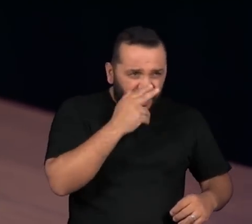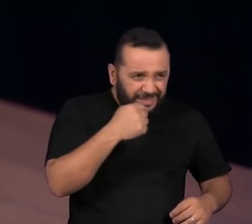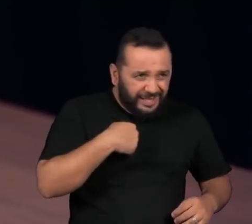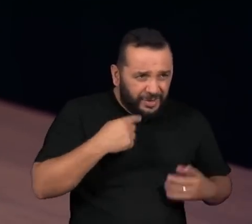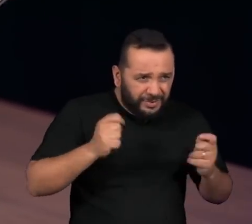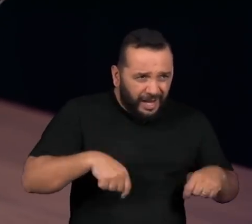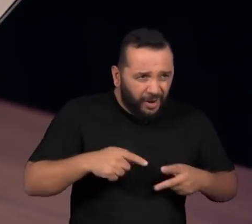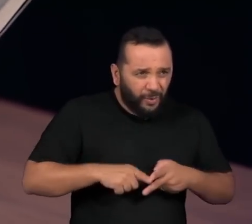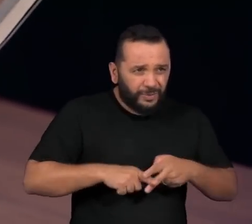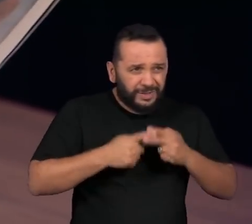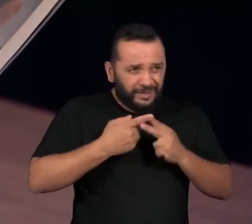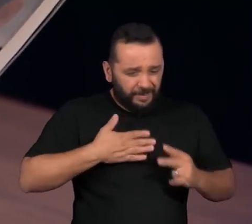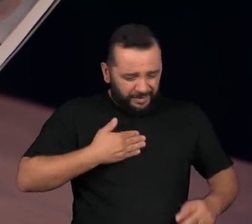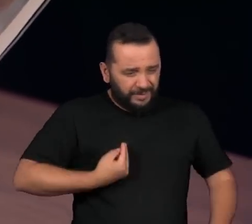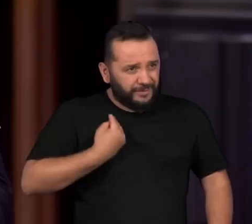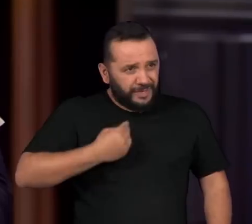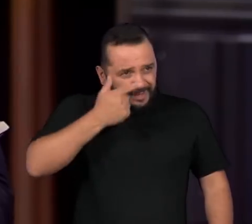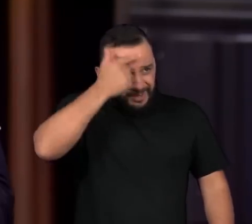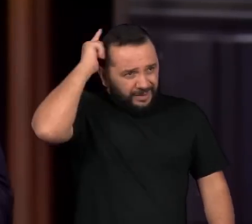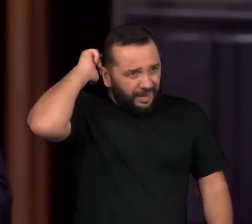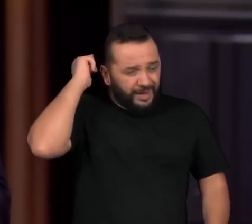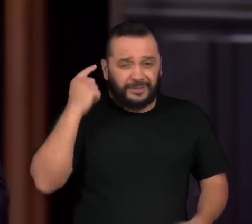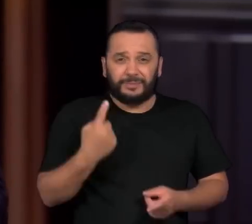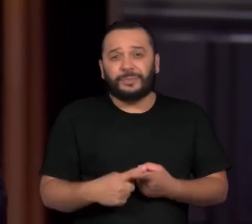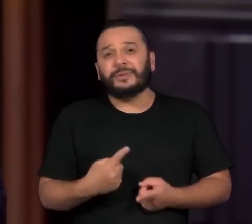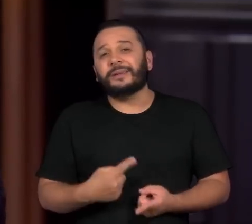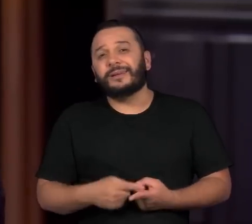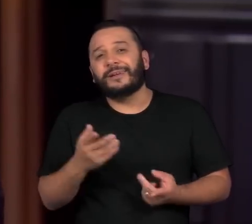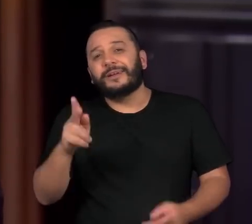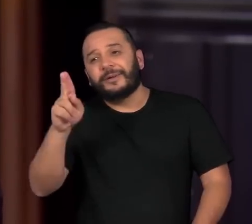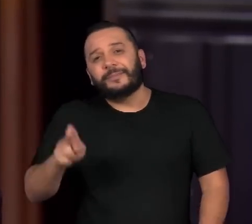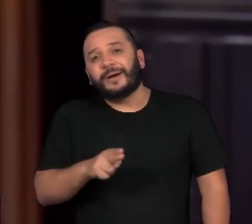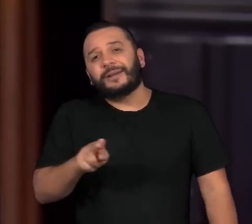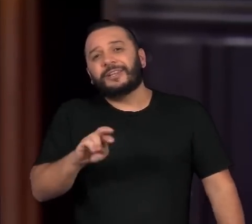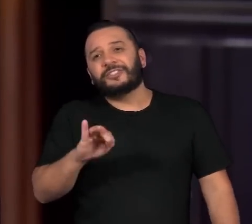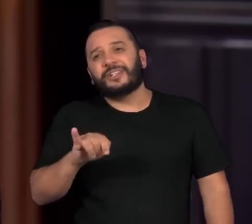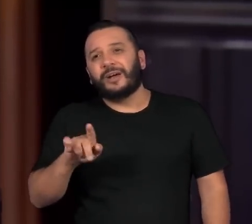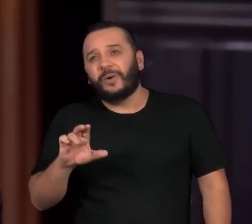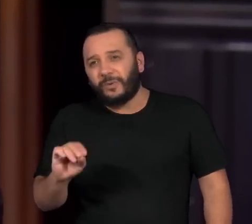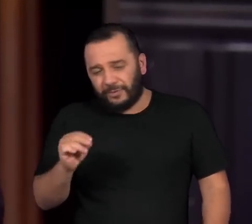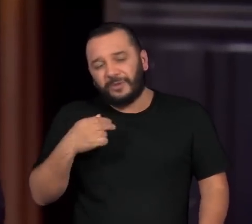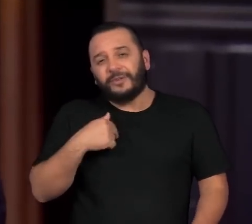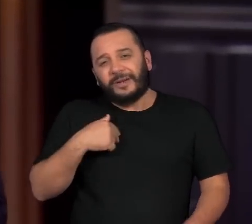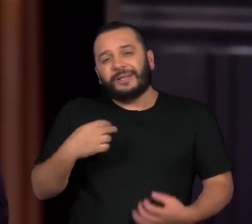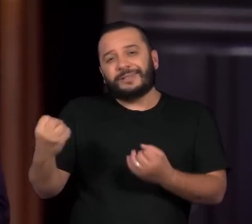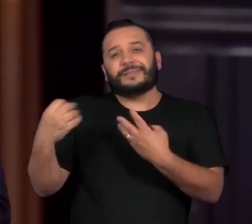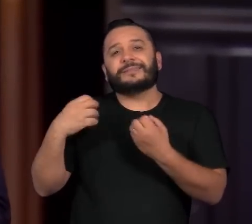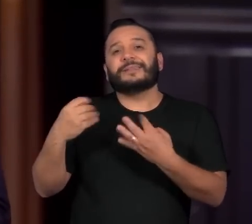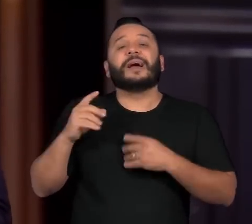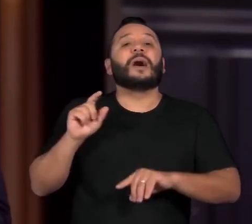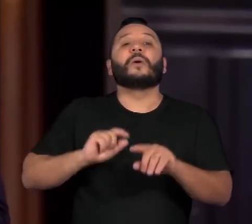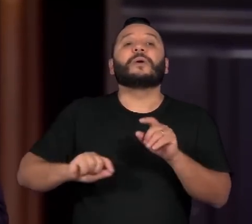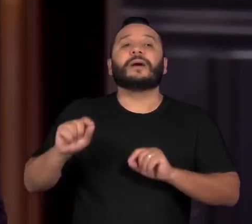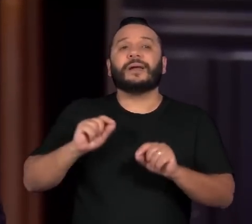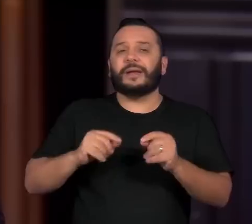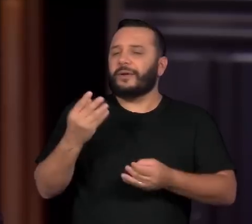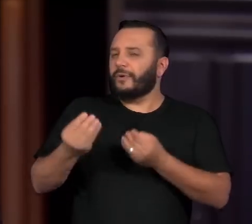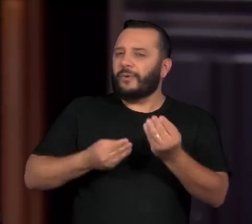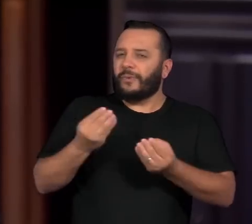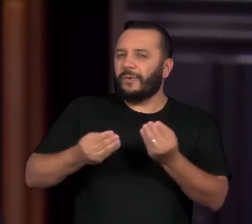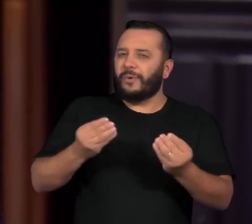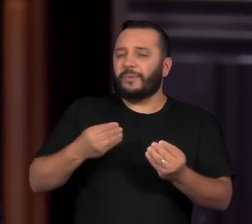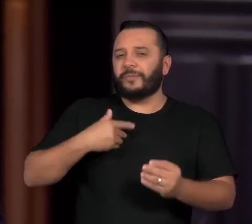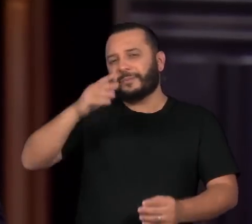saber no próximo bloco, porque o Padre Reginaldo vai nos ensinar a encarar, sem perder a fé, a dura realidade